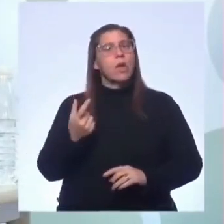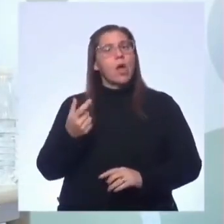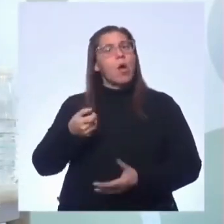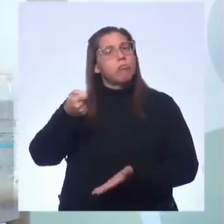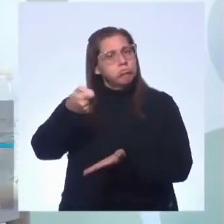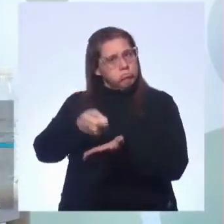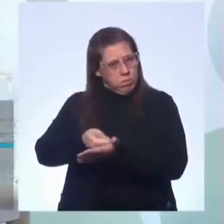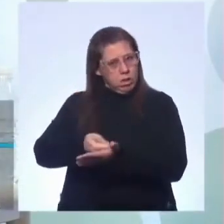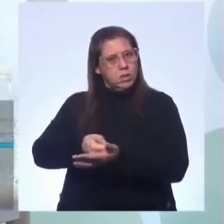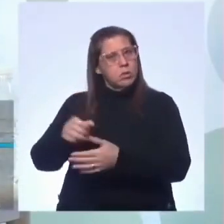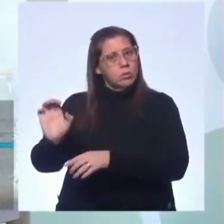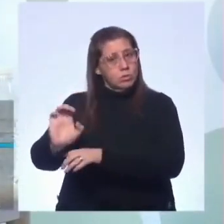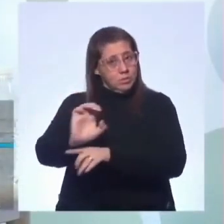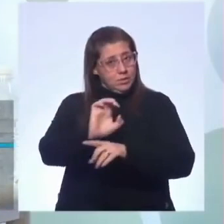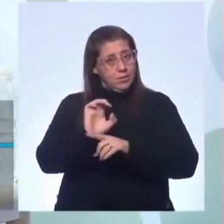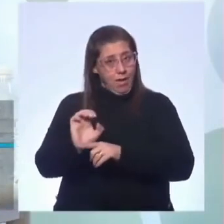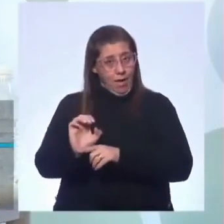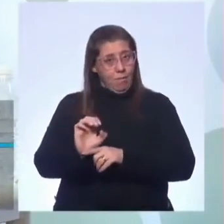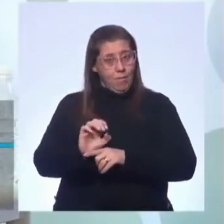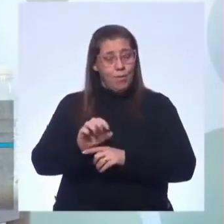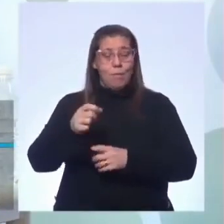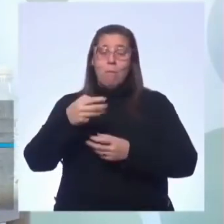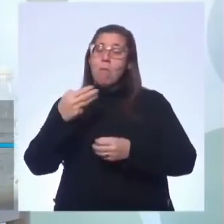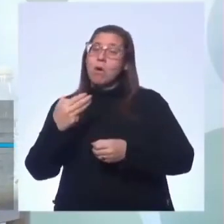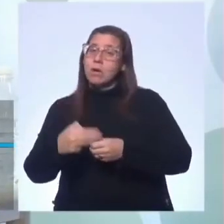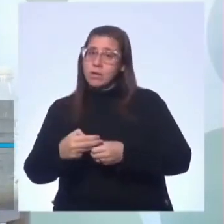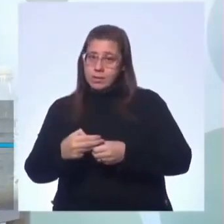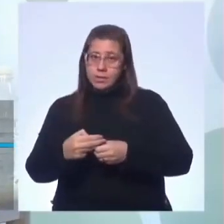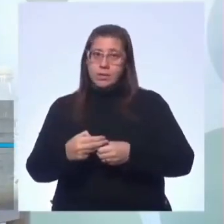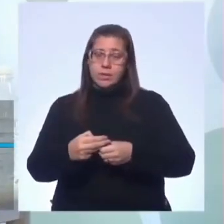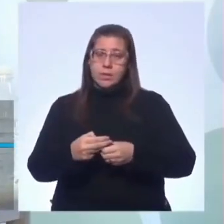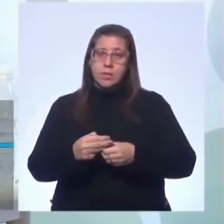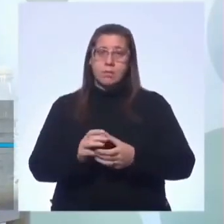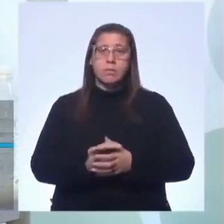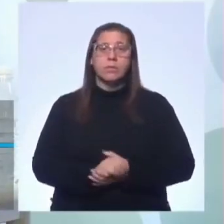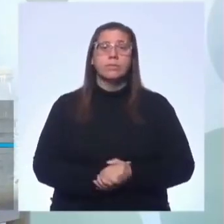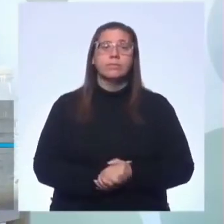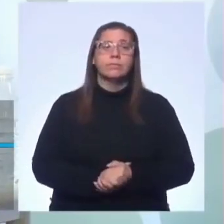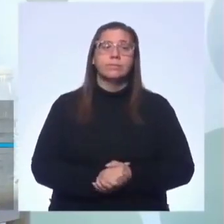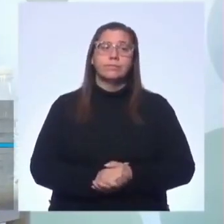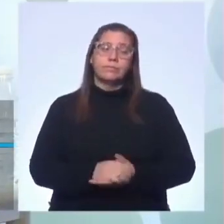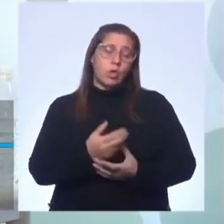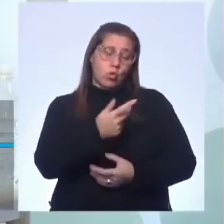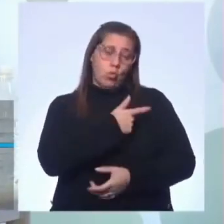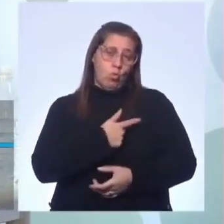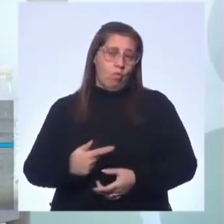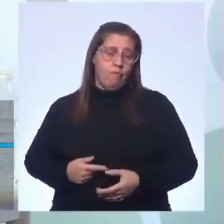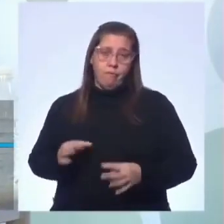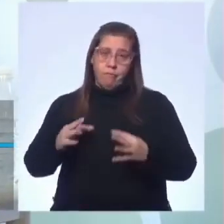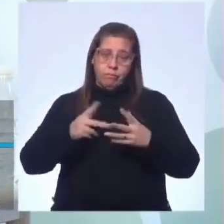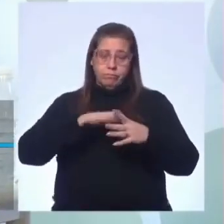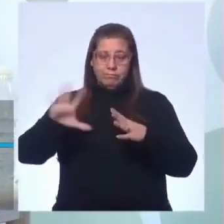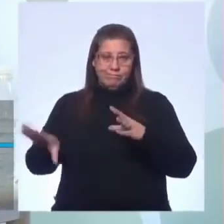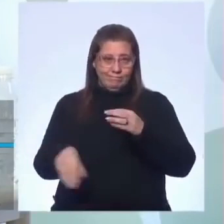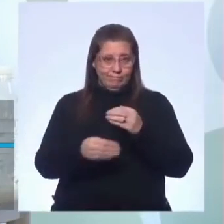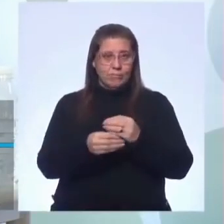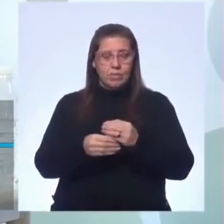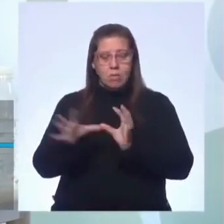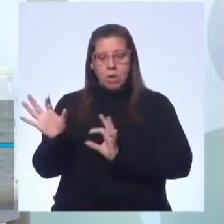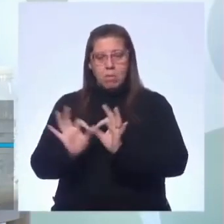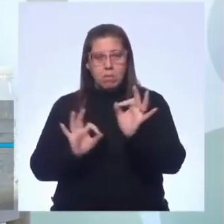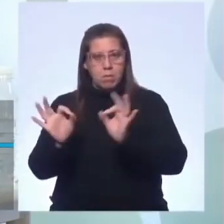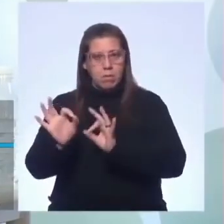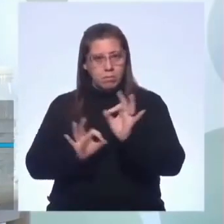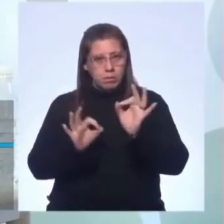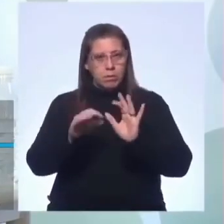dever, né, do Estado, município, da União, né, de implantar aí, né,